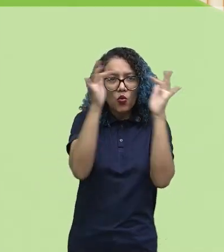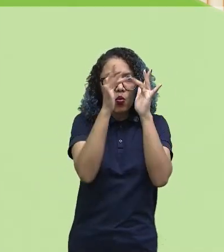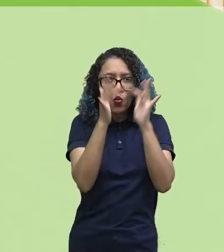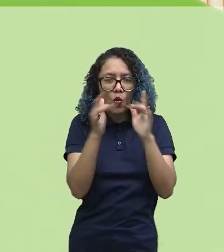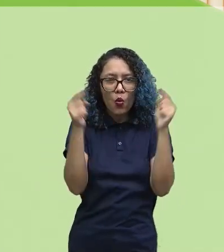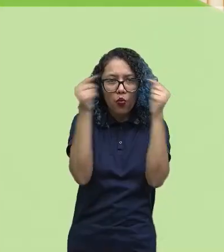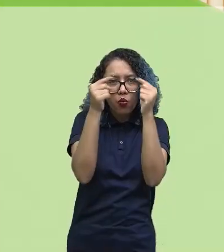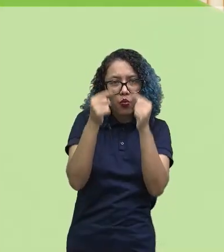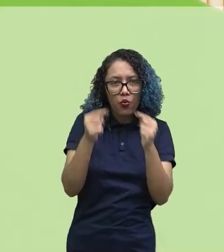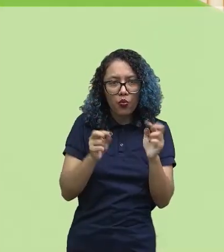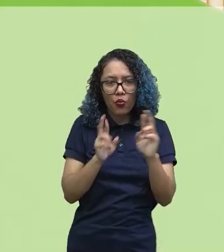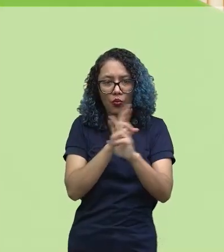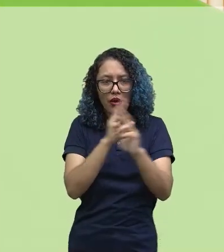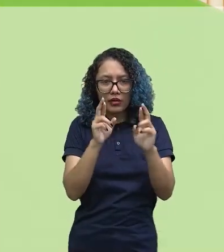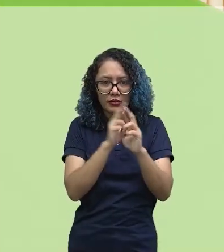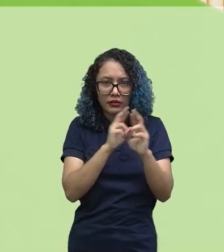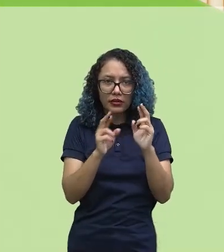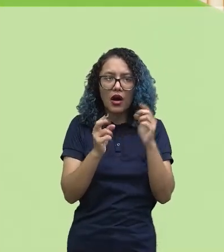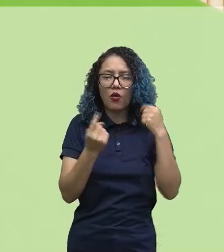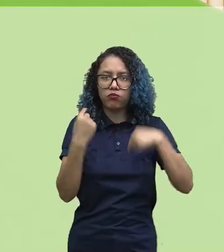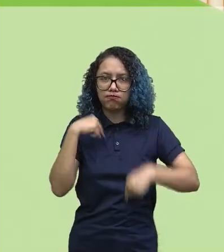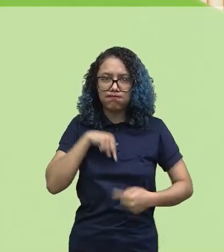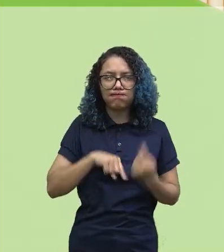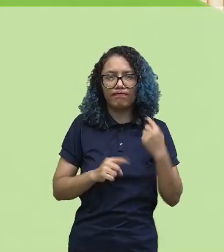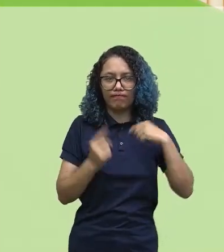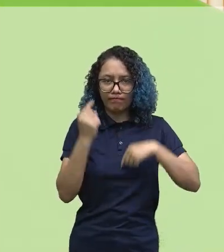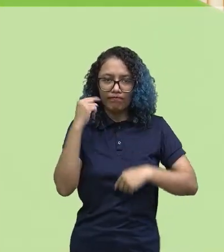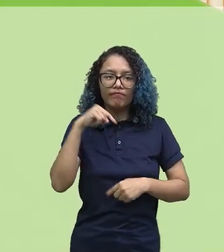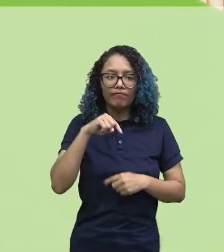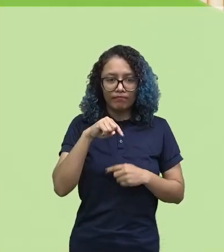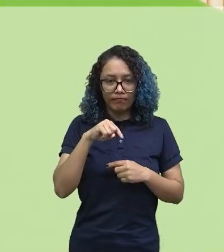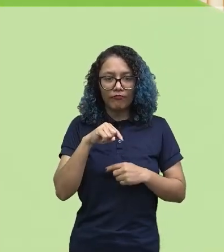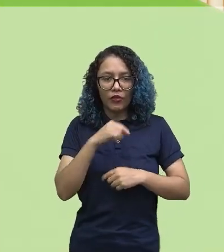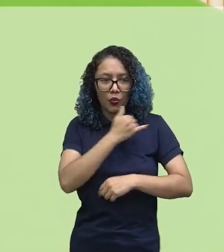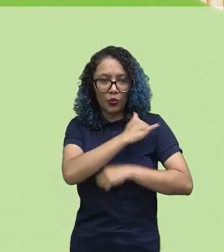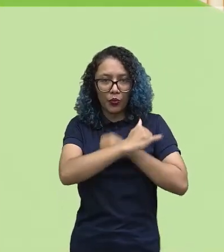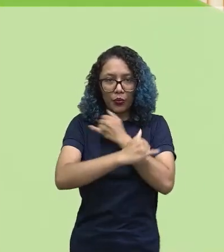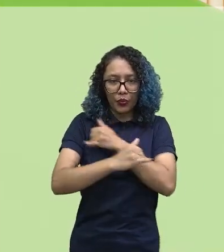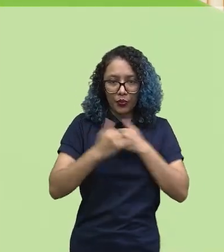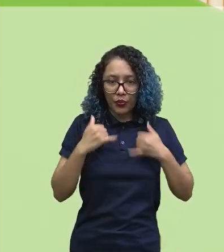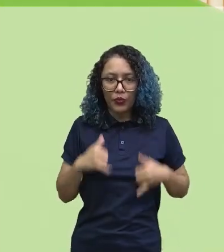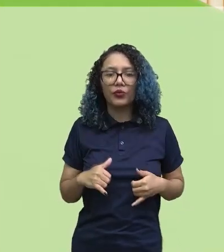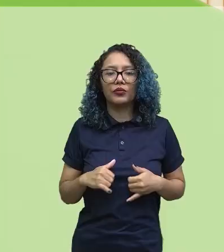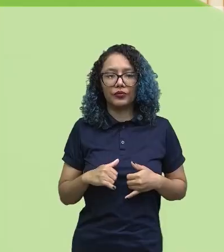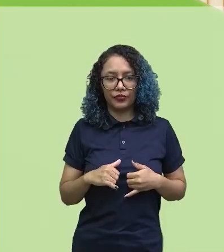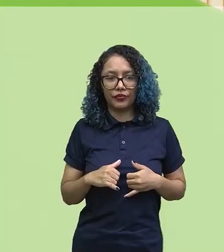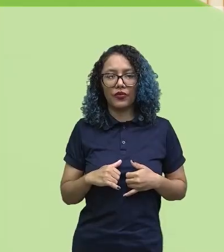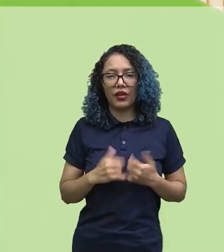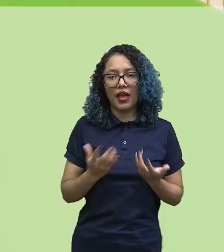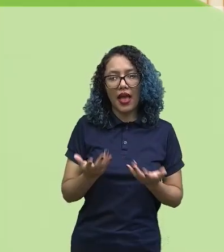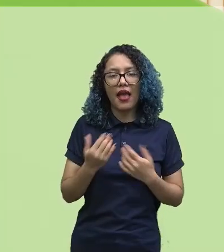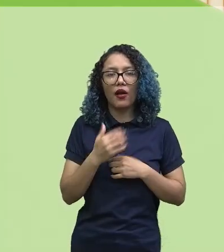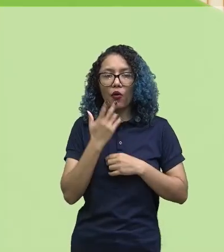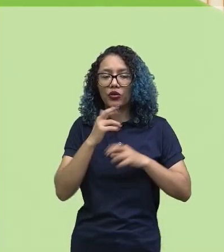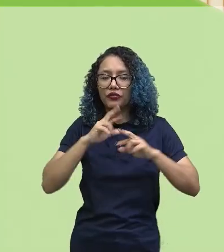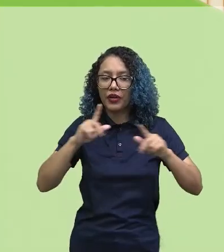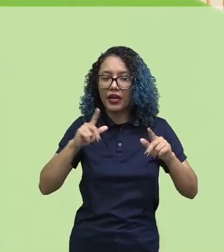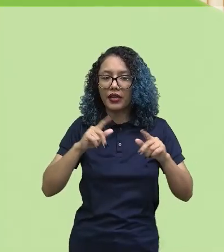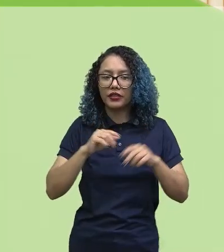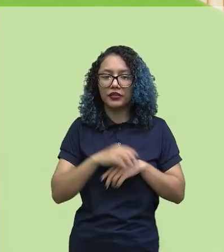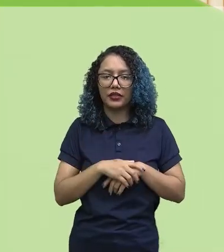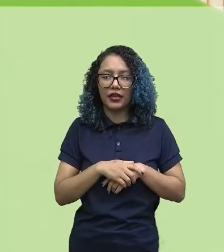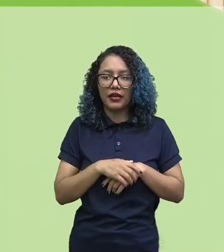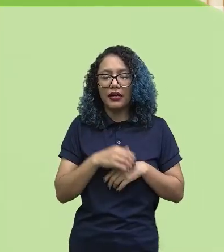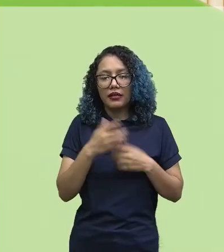impulsos elétricos e nervosos, tá certo? Então, essa coloração é diferenciada devido a essas estruturas, né? Então, vai ter ali o